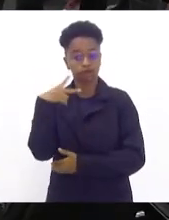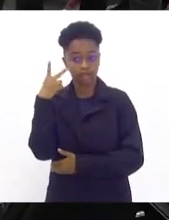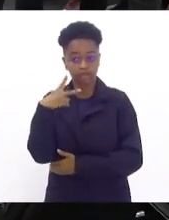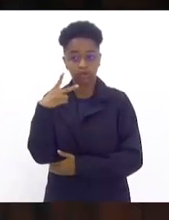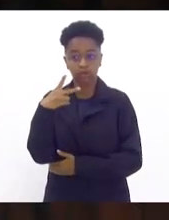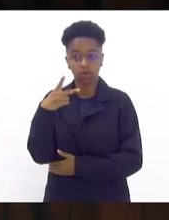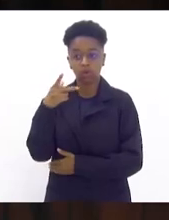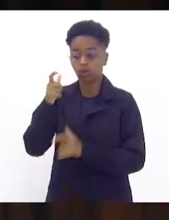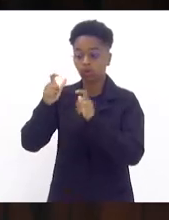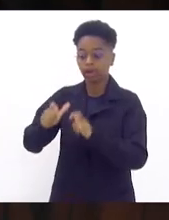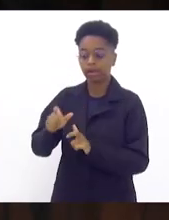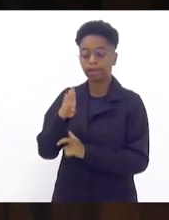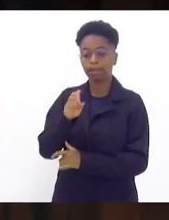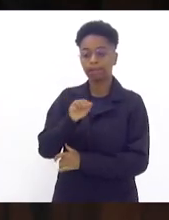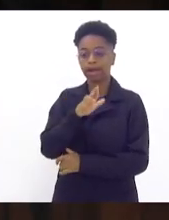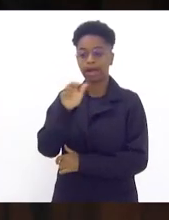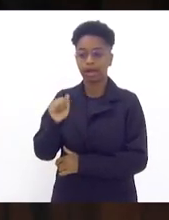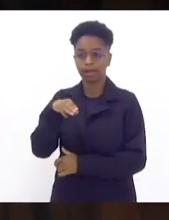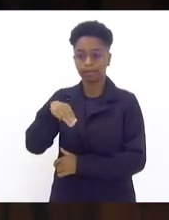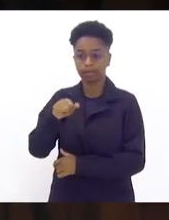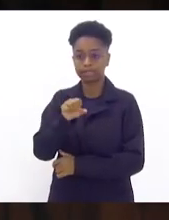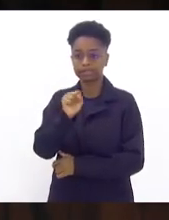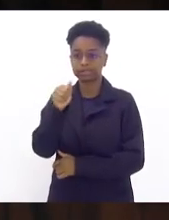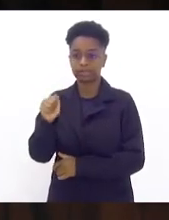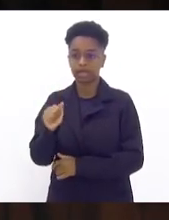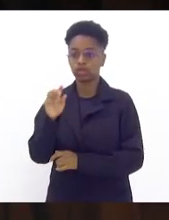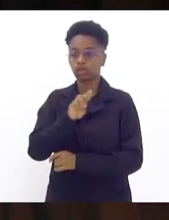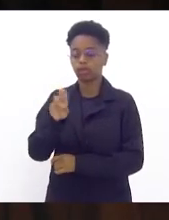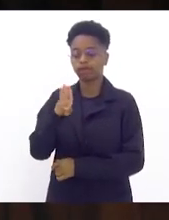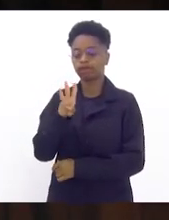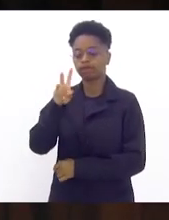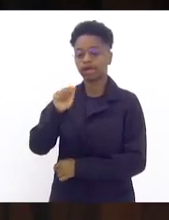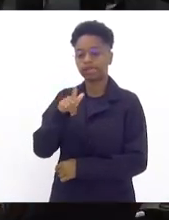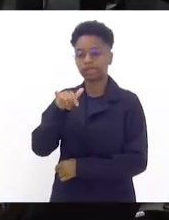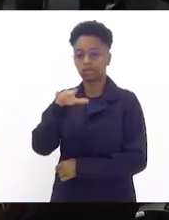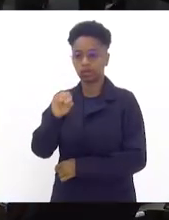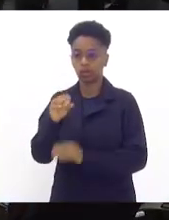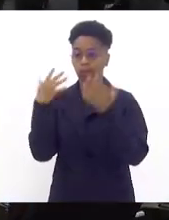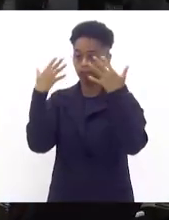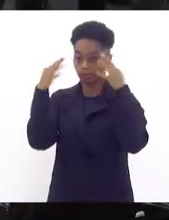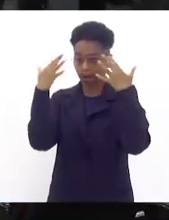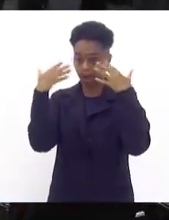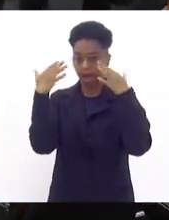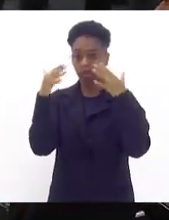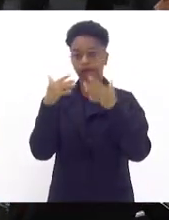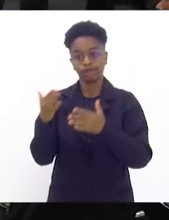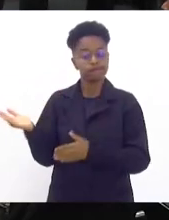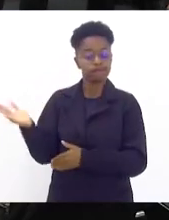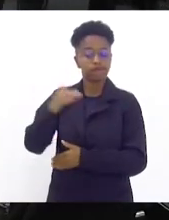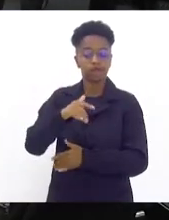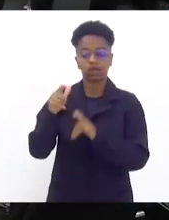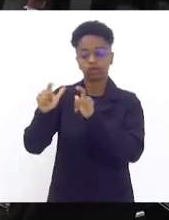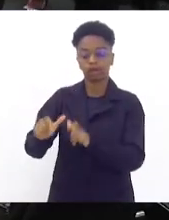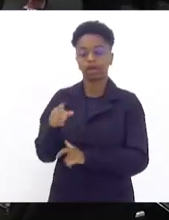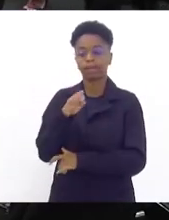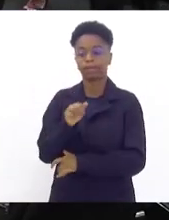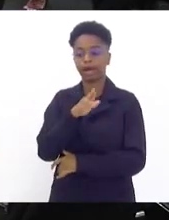de Barra Mansa, Vaguinho. Cadê o Vaguinho? Uma salva de palmas para o vereador que está aí, ó. Veio lá de Barra Mansa prestigiar